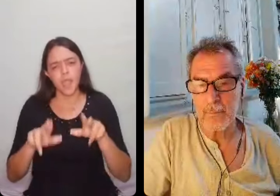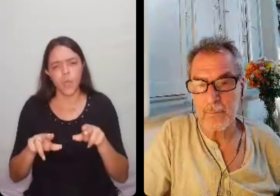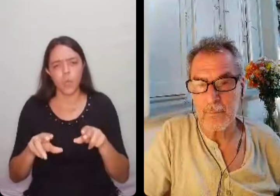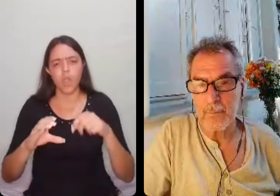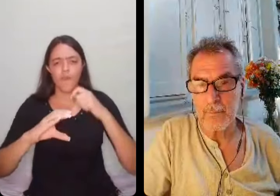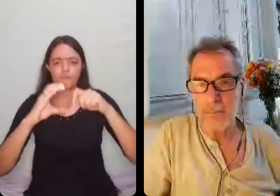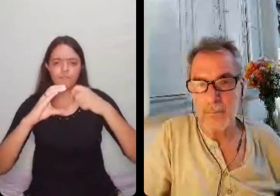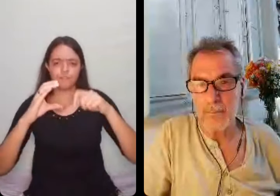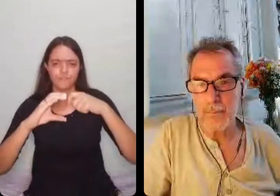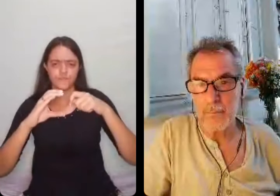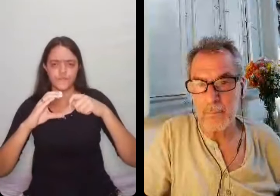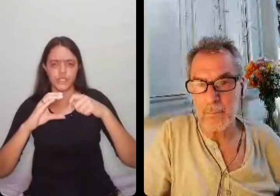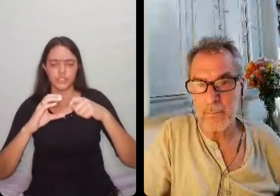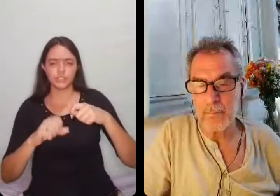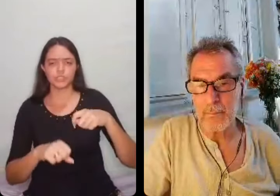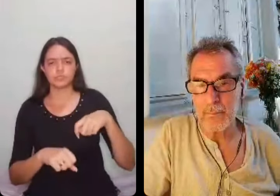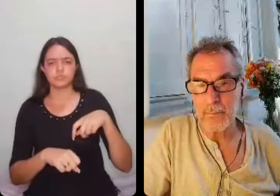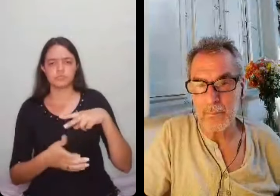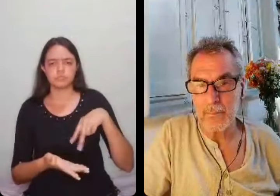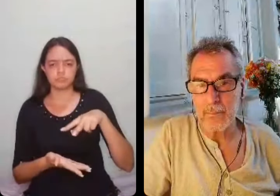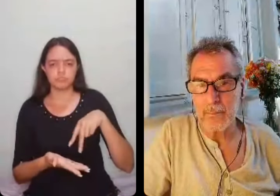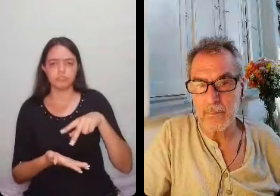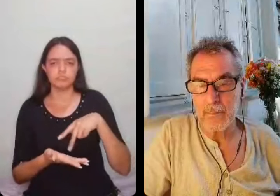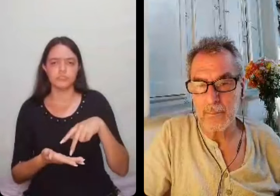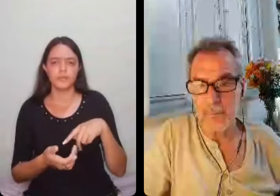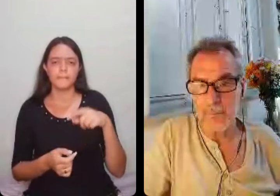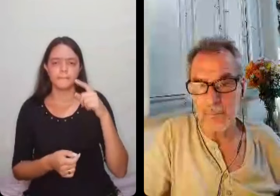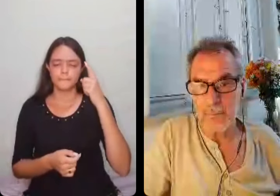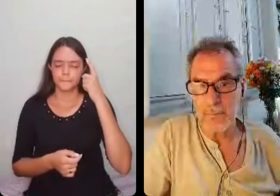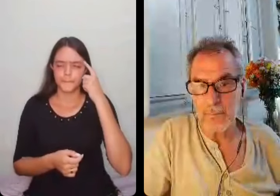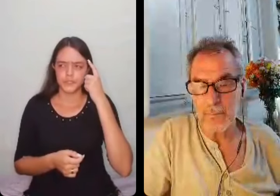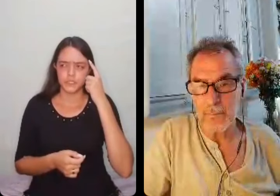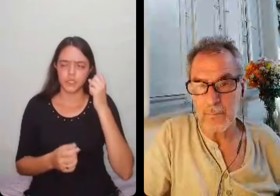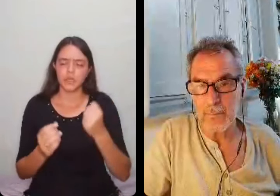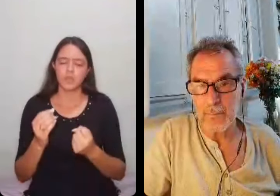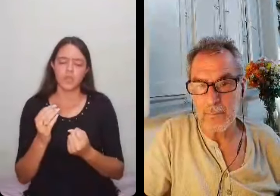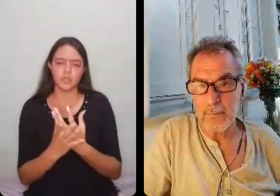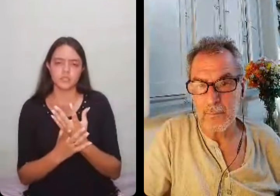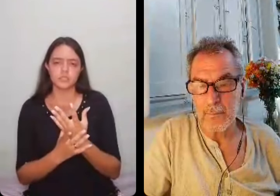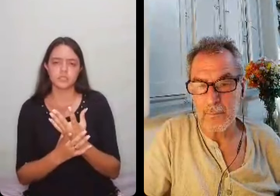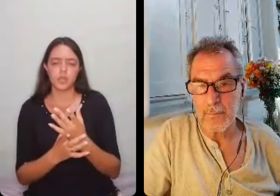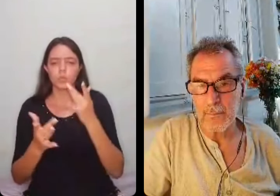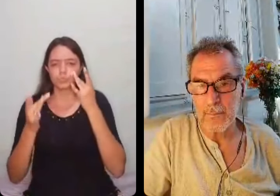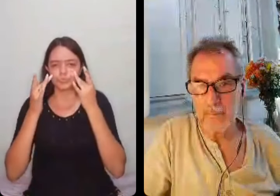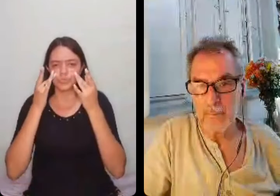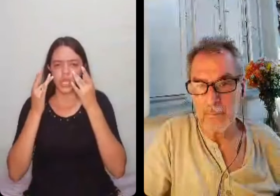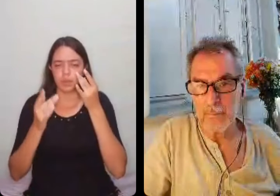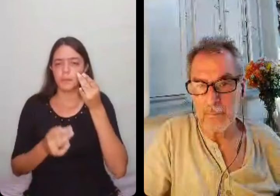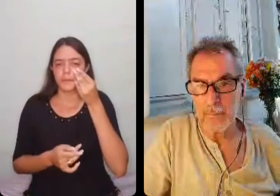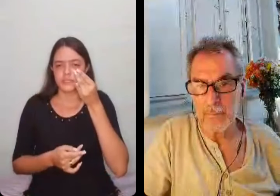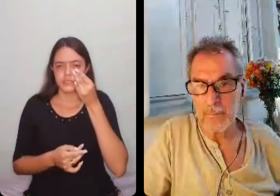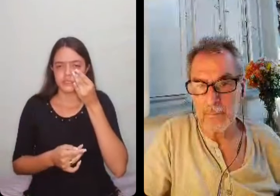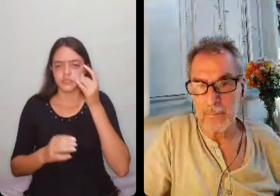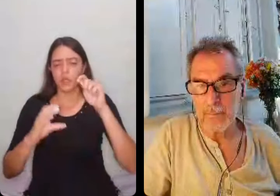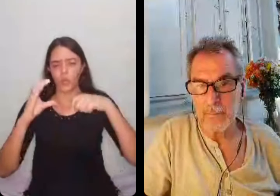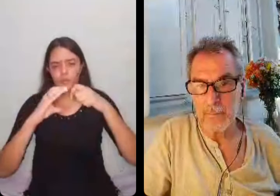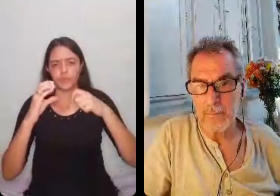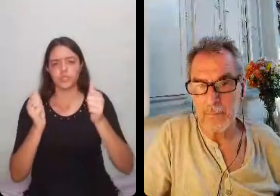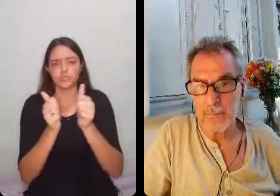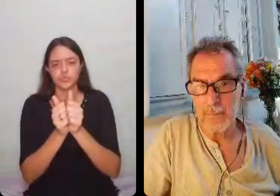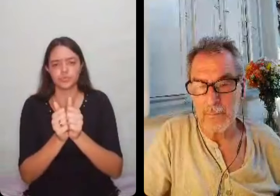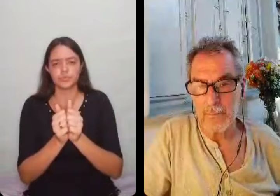fazer como um pensamento de dança no teatro. Mas teve também uma dramaturgia do vídeo, né?